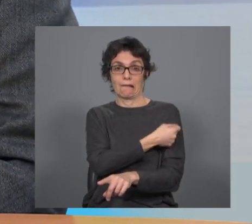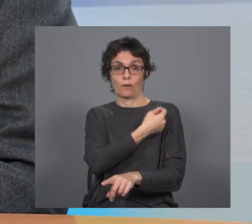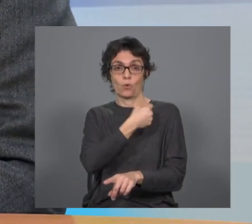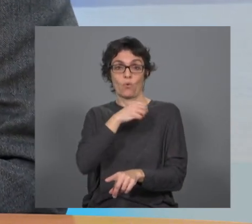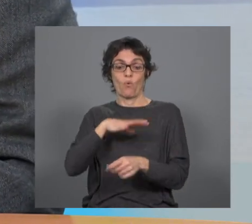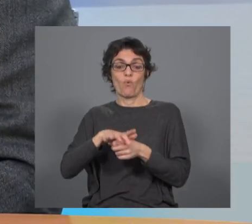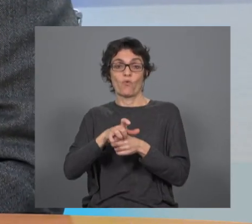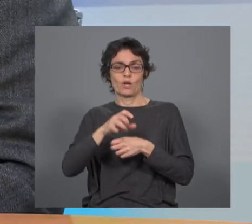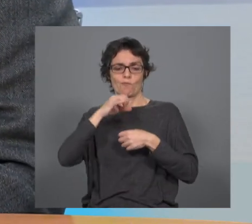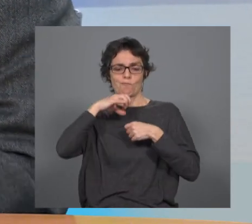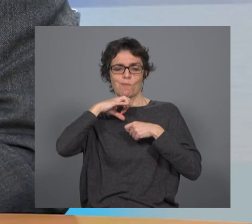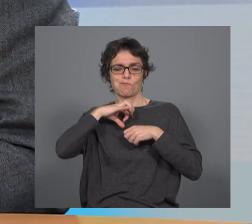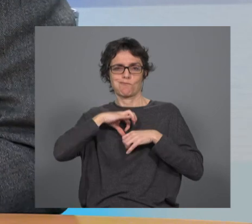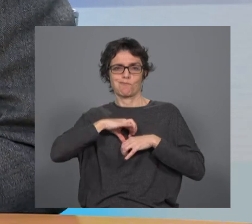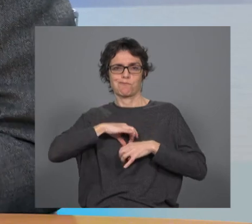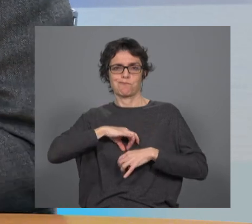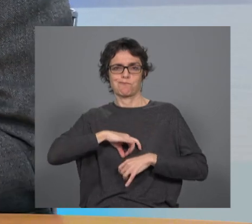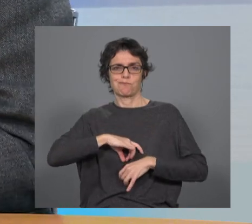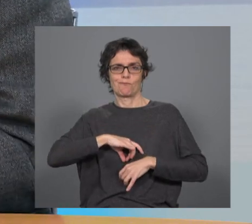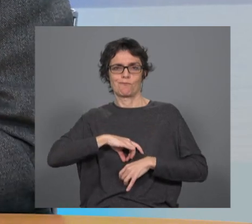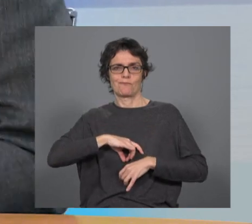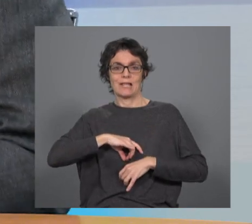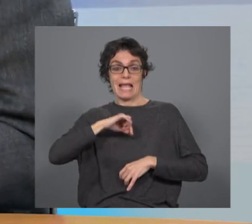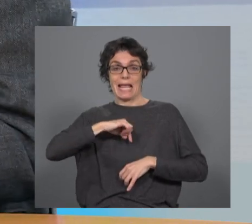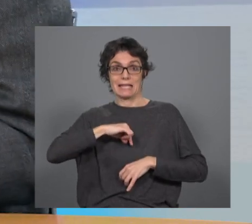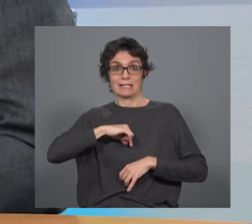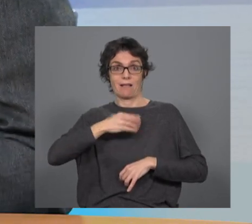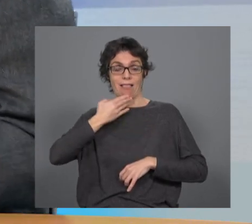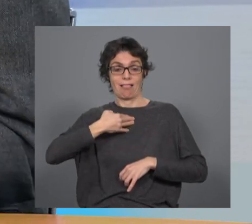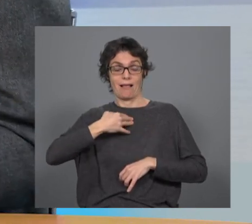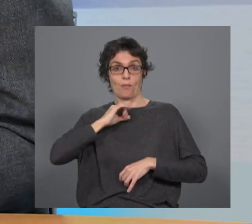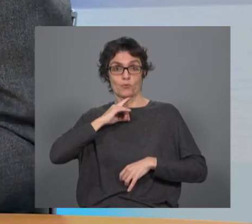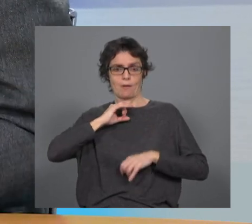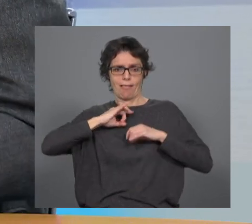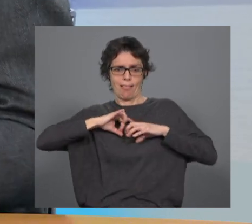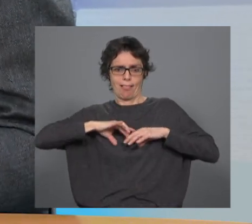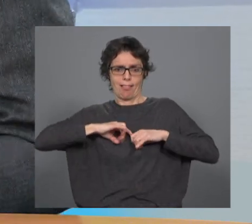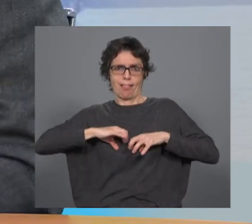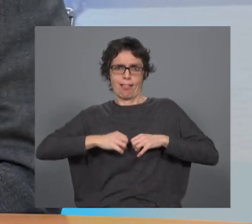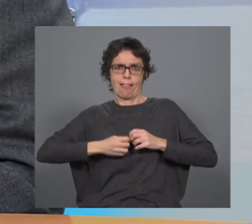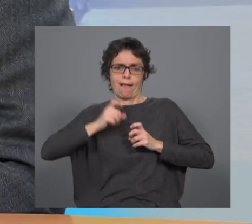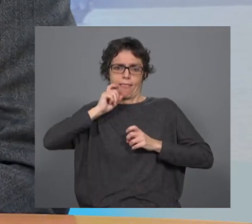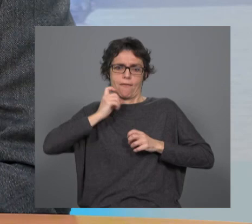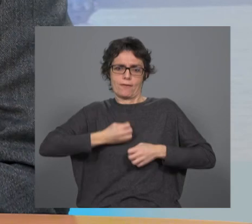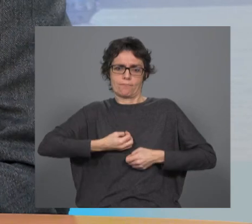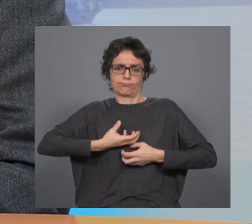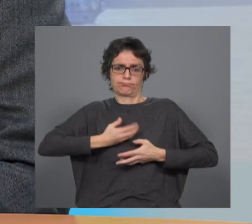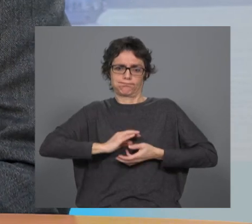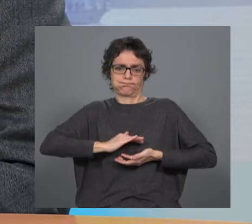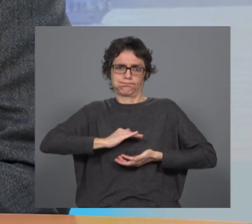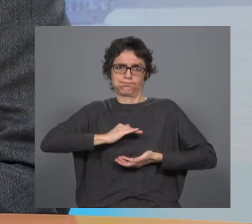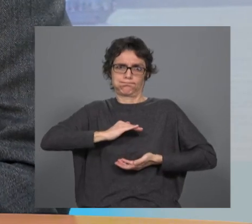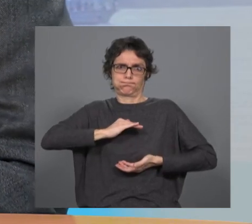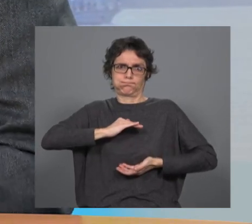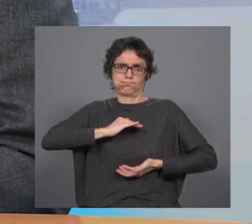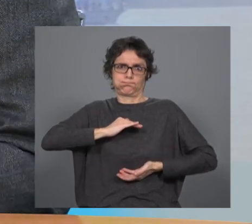somos inoculados com o agente agressivo, é que isso gera em nós, de tal maneira, os anticorpos ou as resistências orgânicas para podermos seguir para